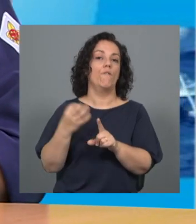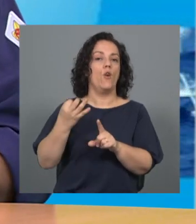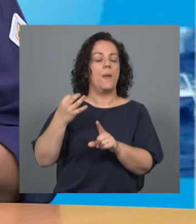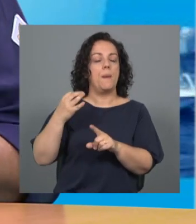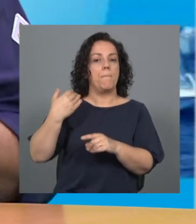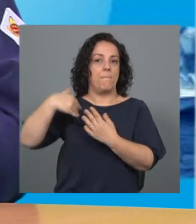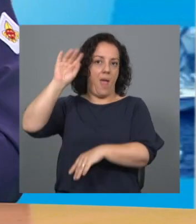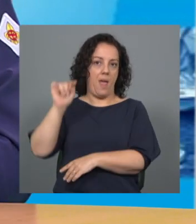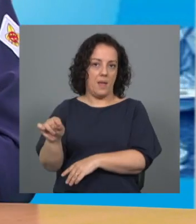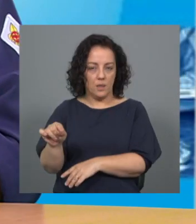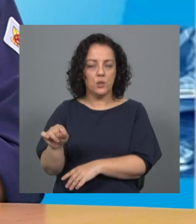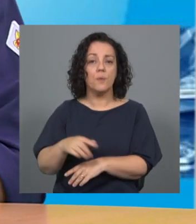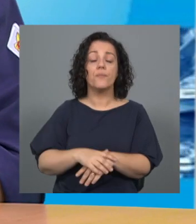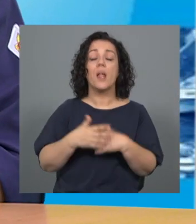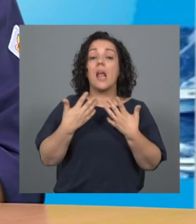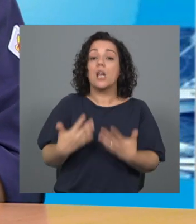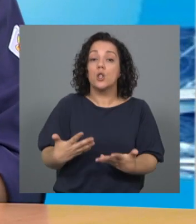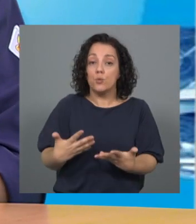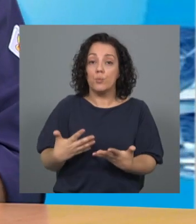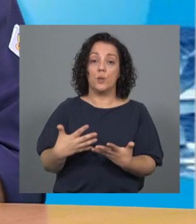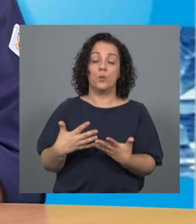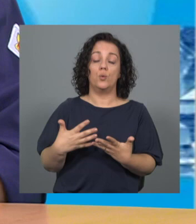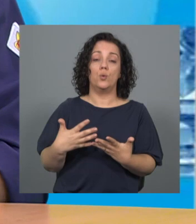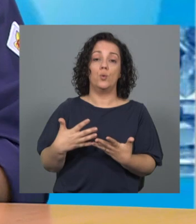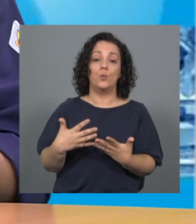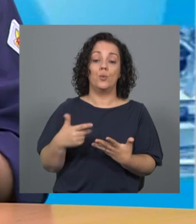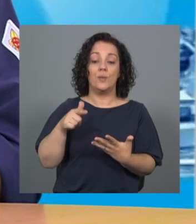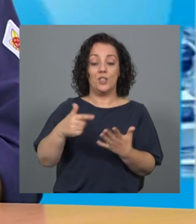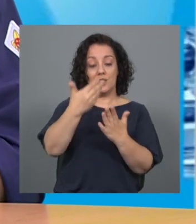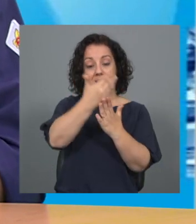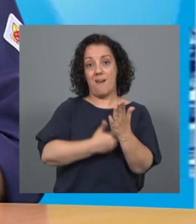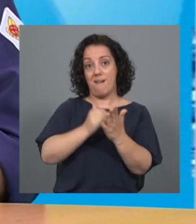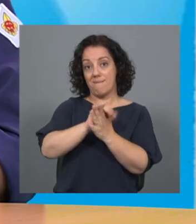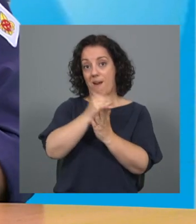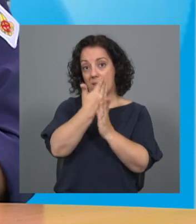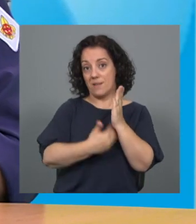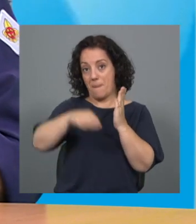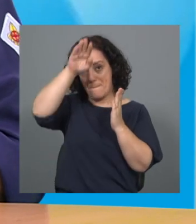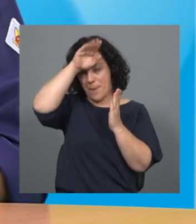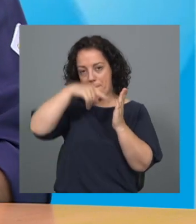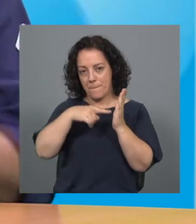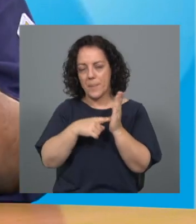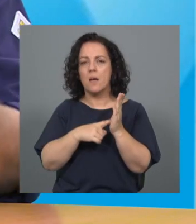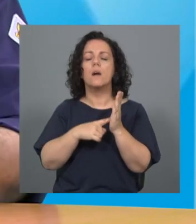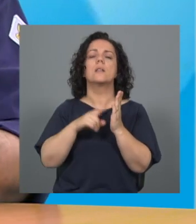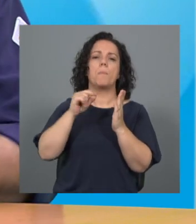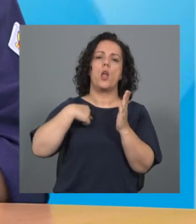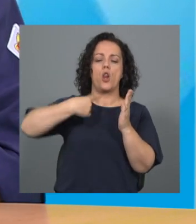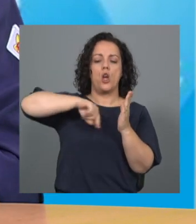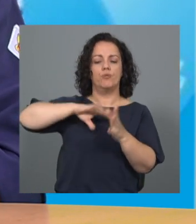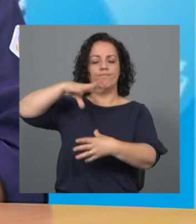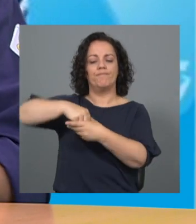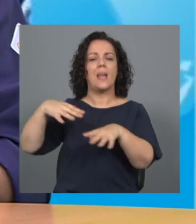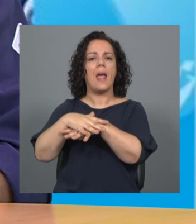trabalho. Estamos, neste momento, a trabalhar esta componente da Laudato Si também nesta dimensão, envolvendo-nos também na rede da Casa Comum, portanto, partilhar com